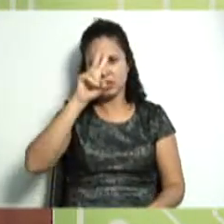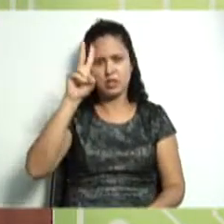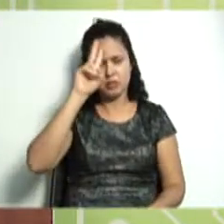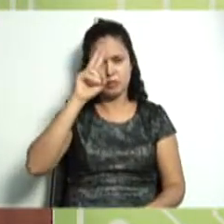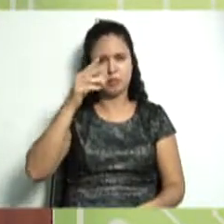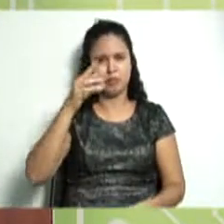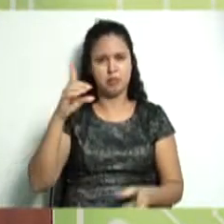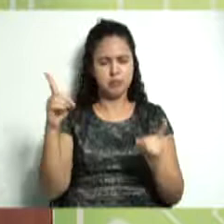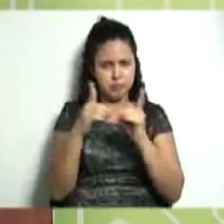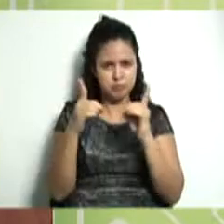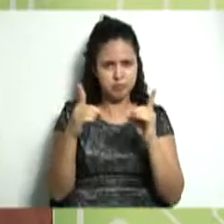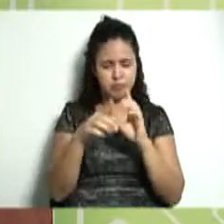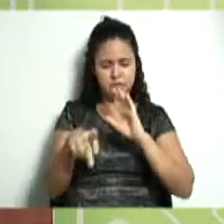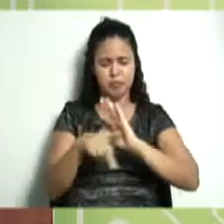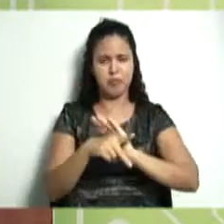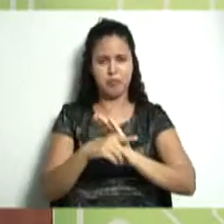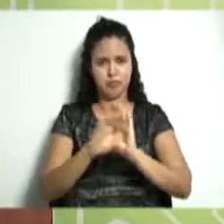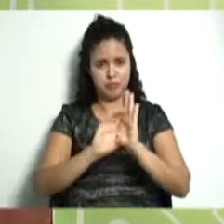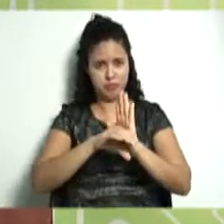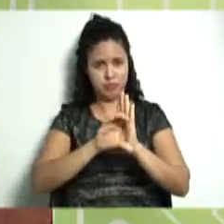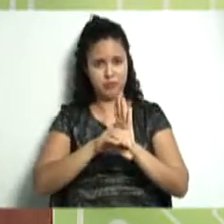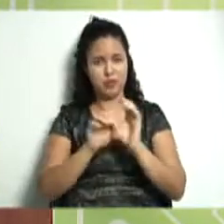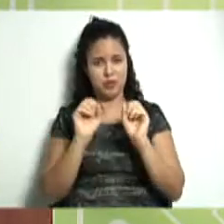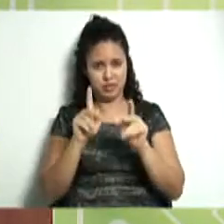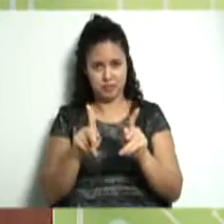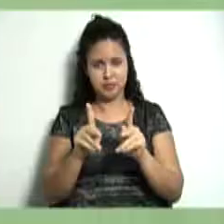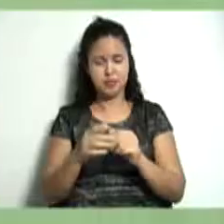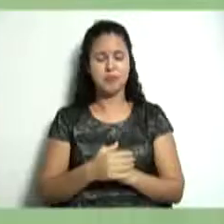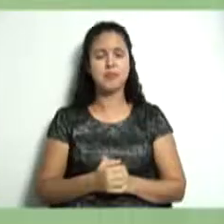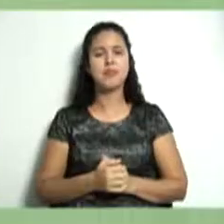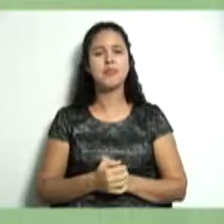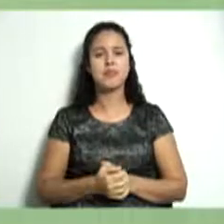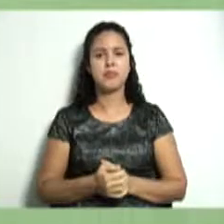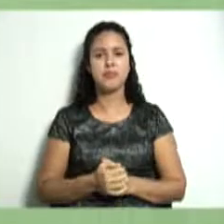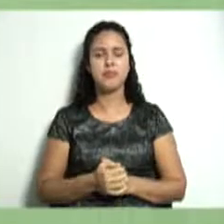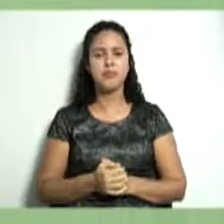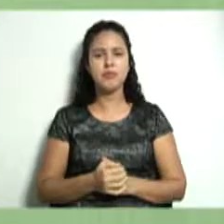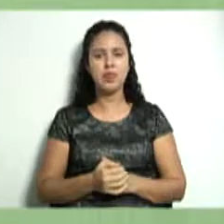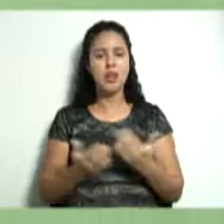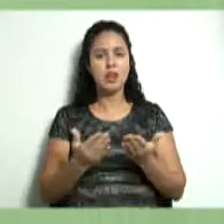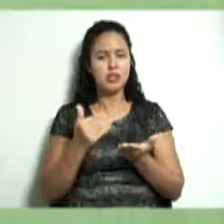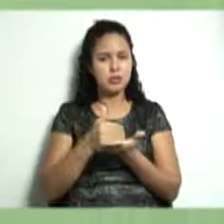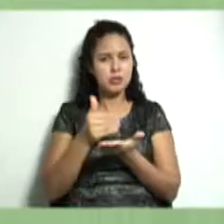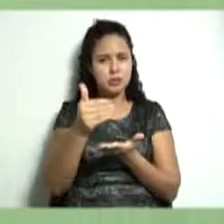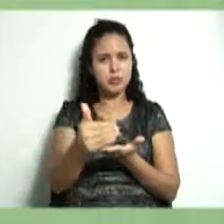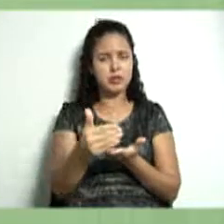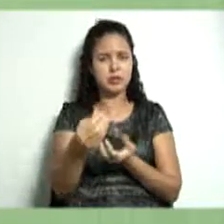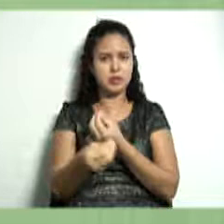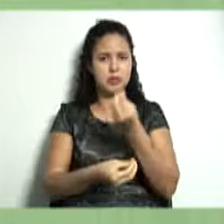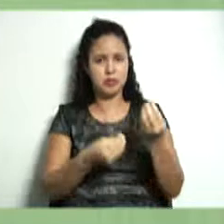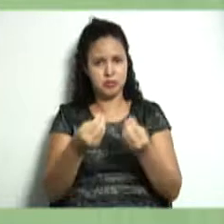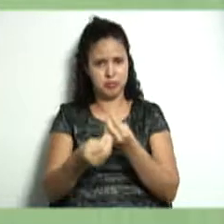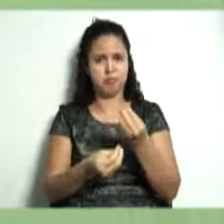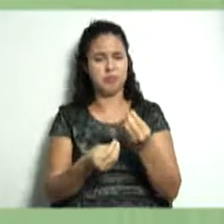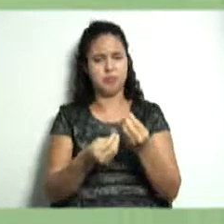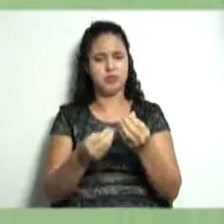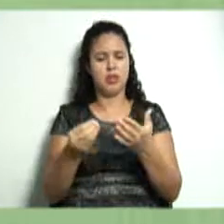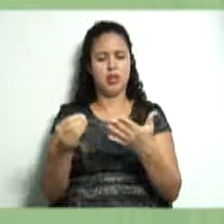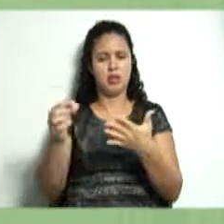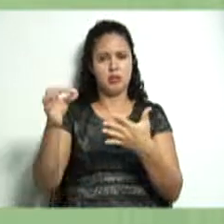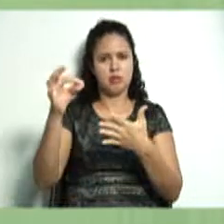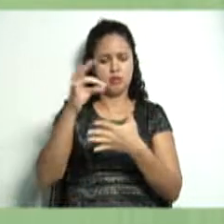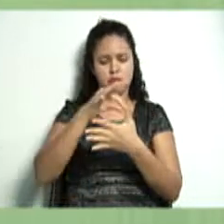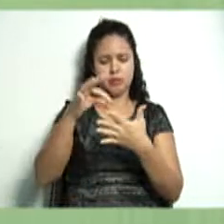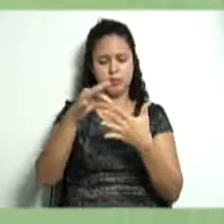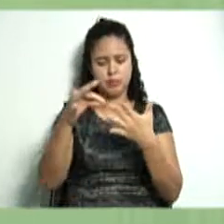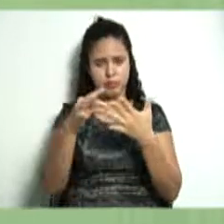do conteúdo. Então, vamos lá. Então, vamos começando pelos aspectos legais, né?